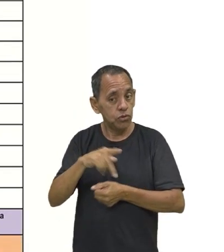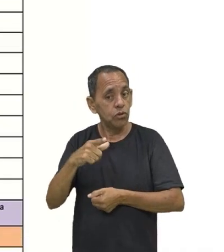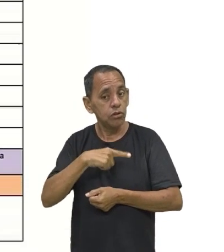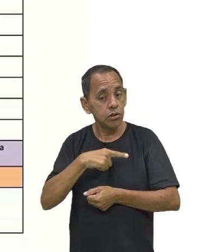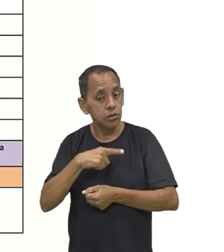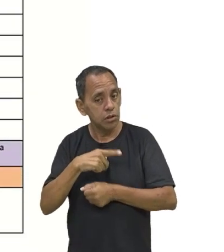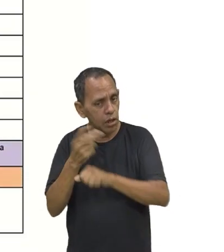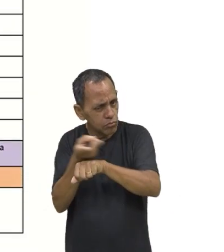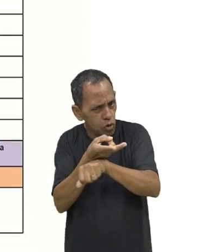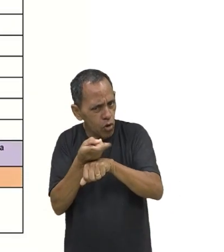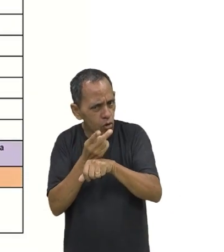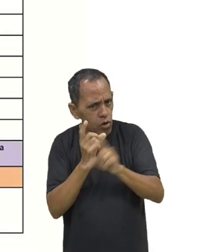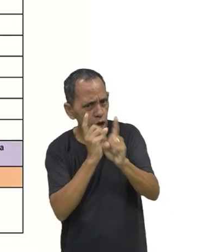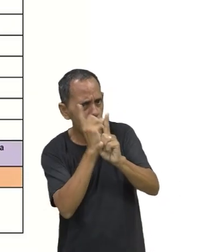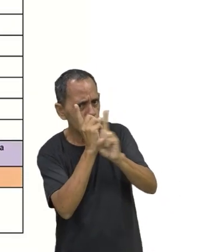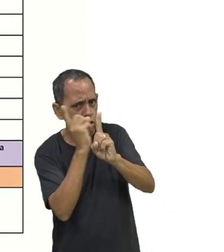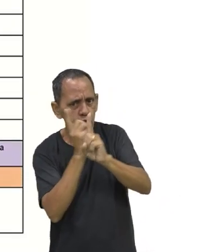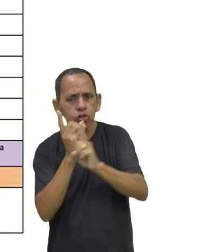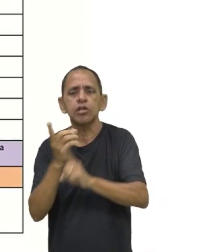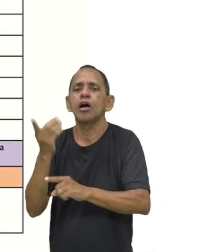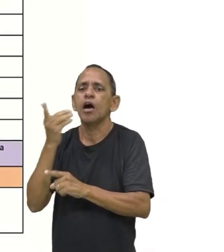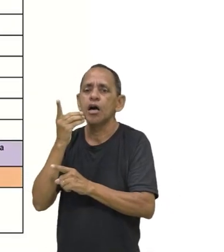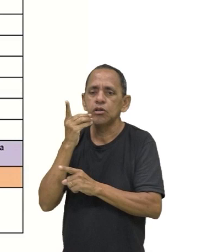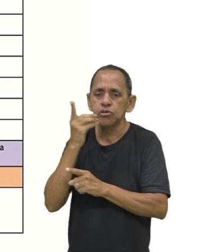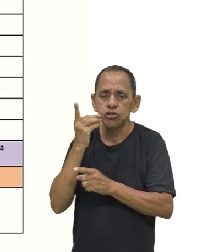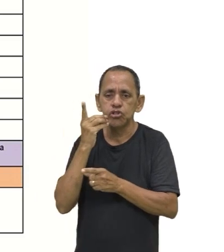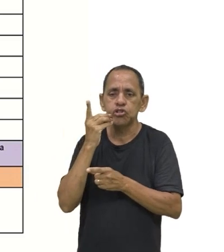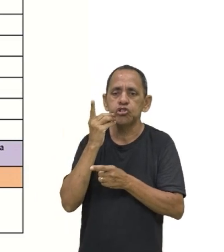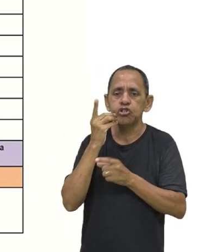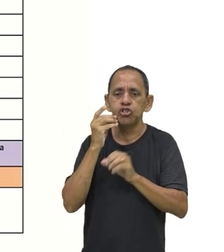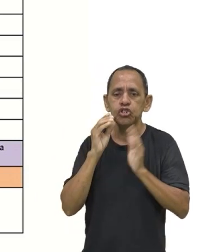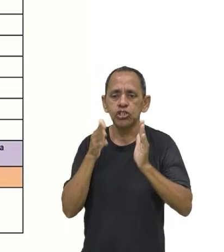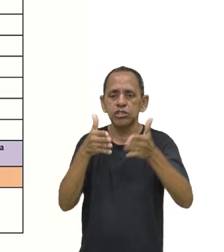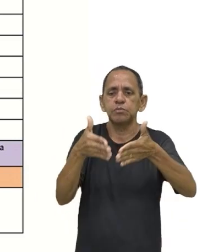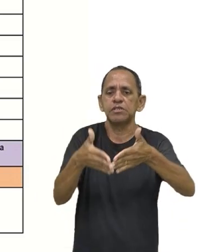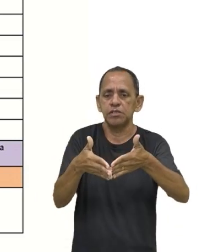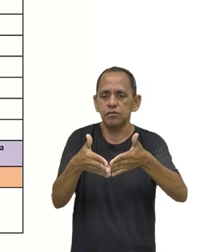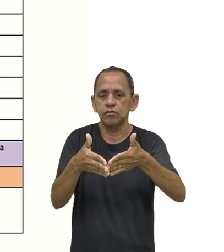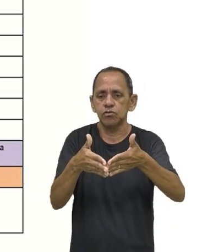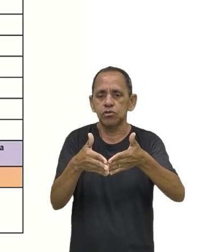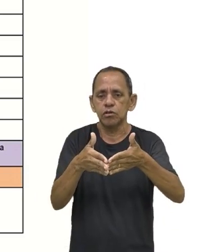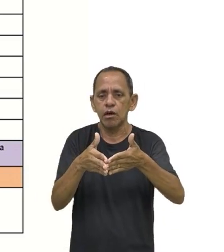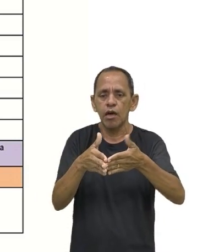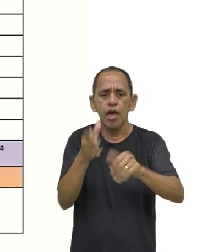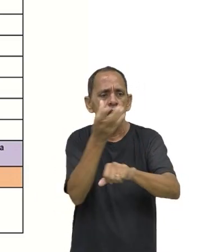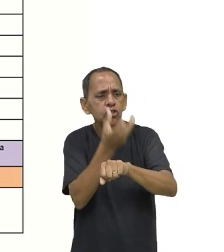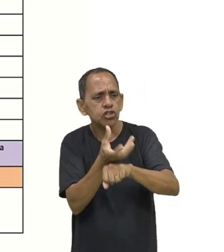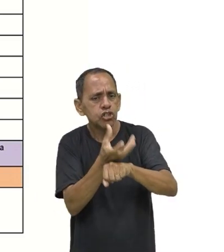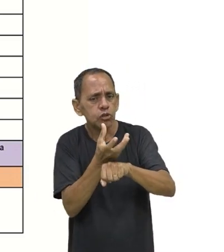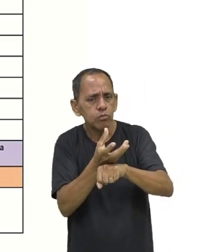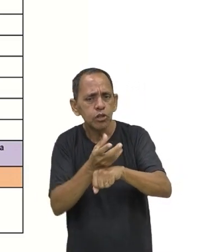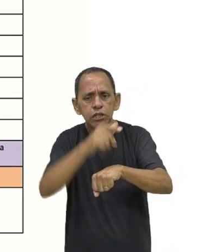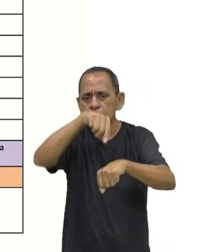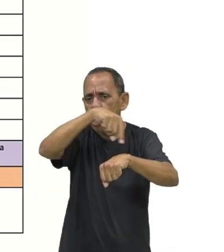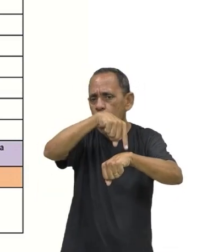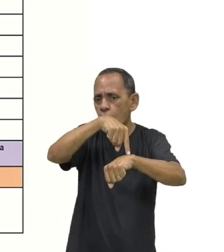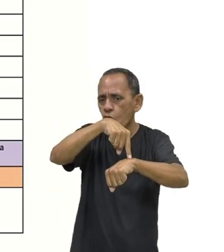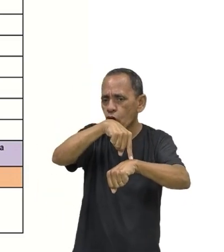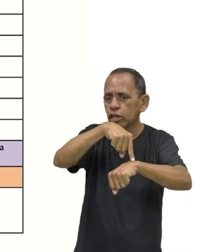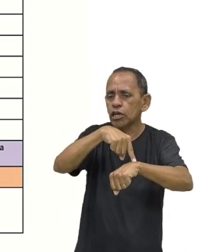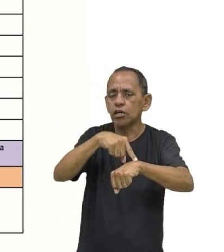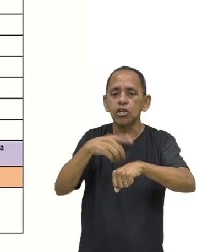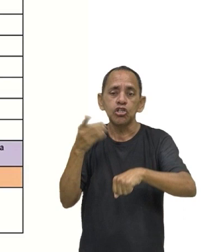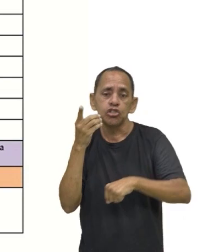resumo, né, da sequência de componentes, o que cada componente tem de carga horária, quais são os dias de aula